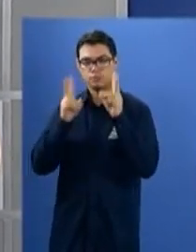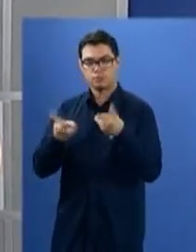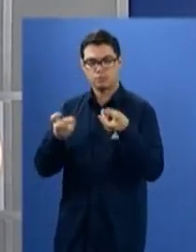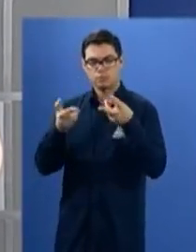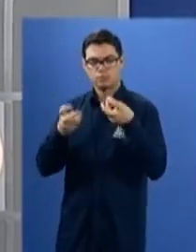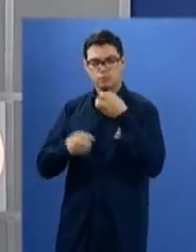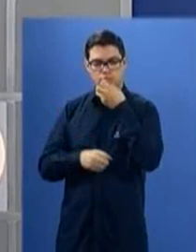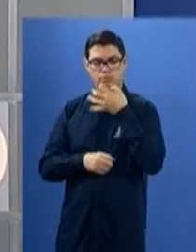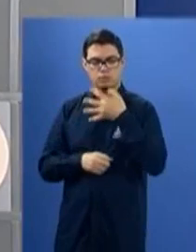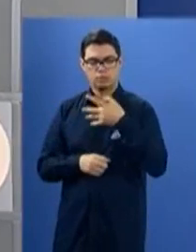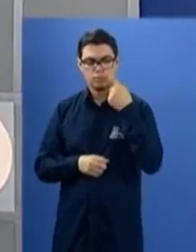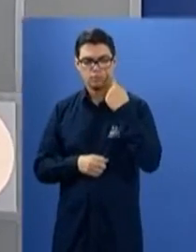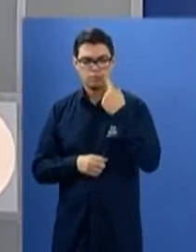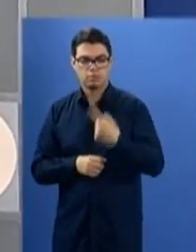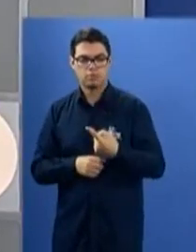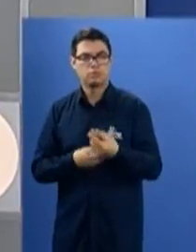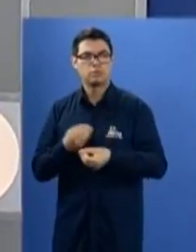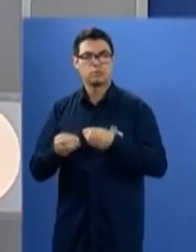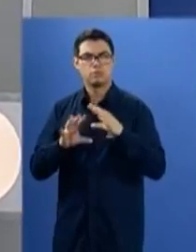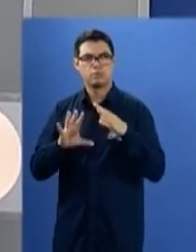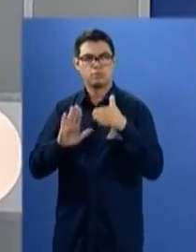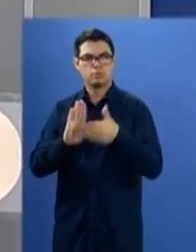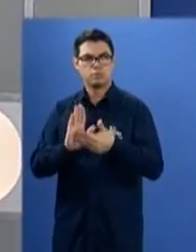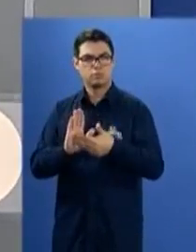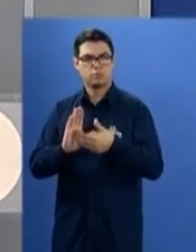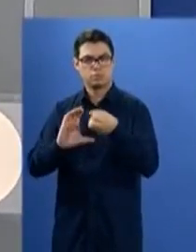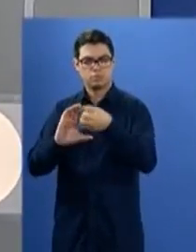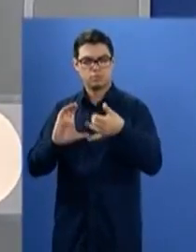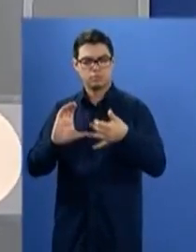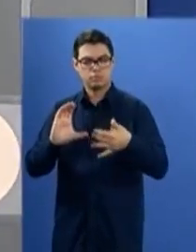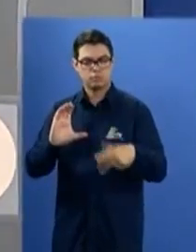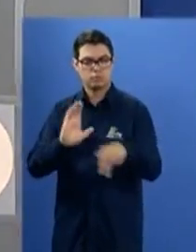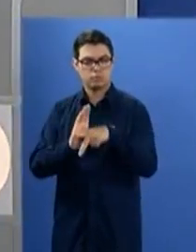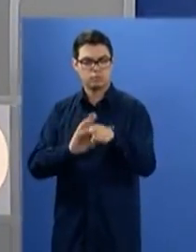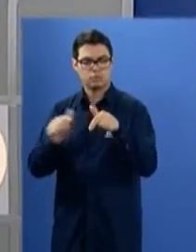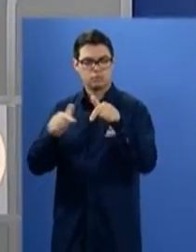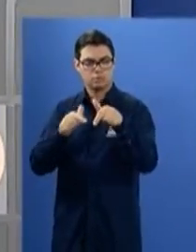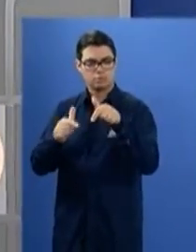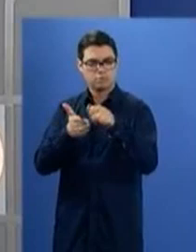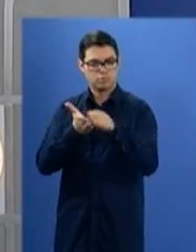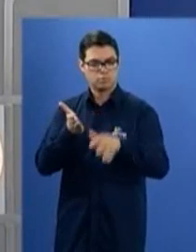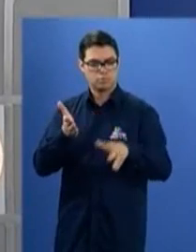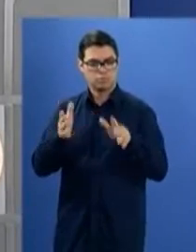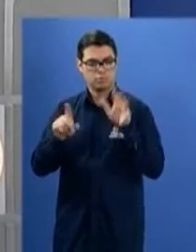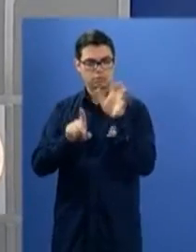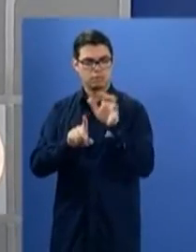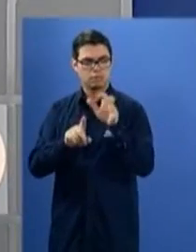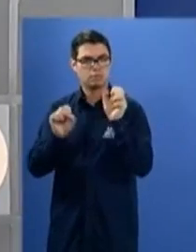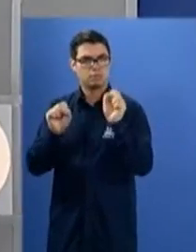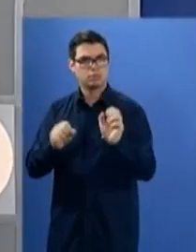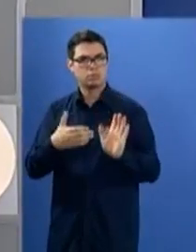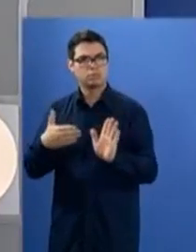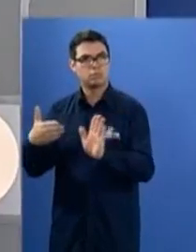observar muito atentamente todos os fatores ou as atividades que possam